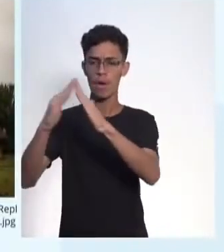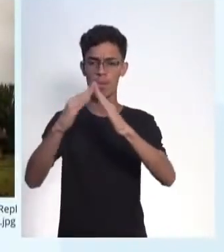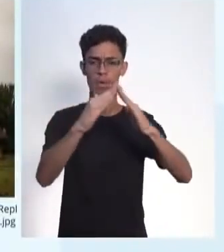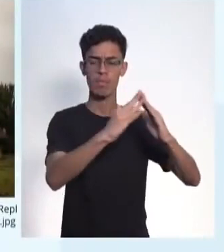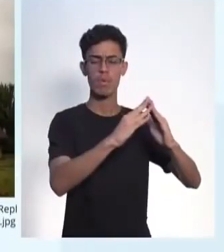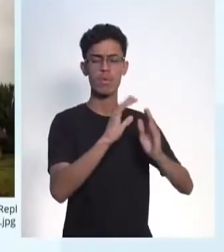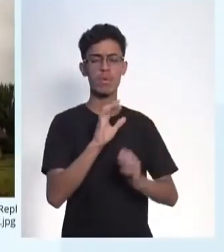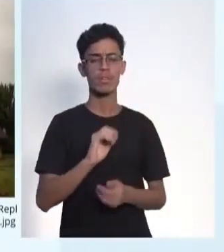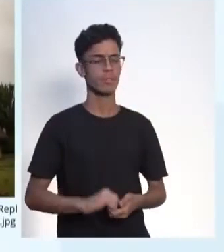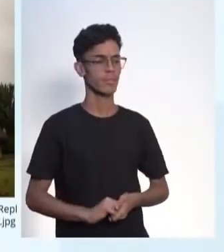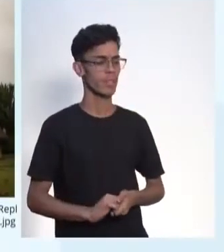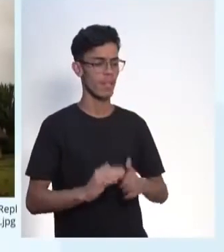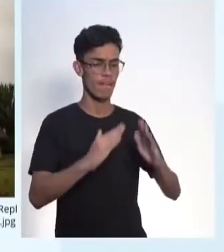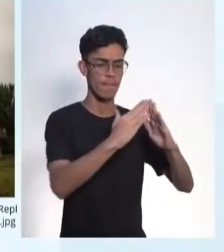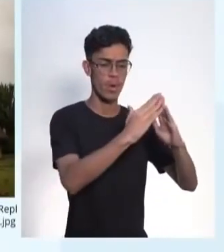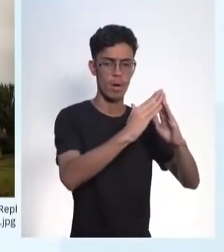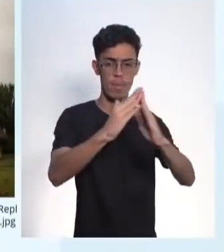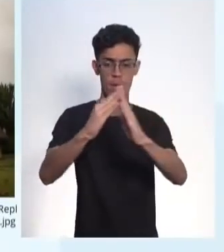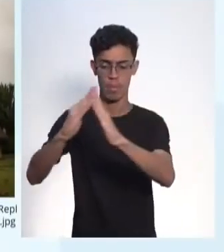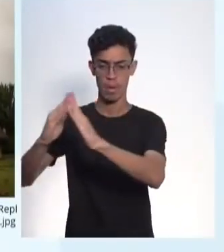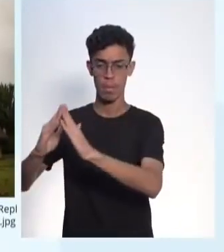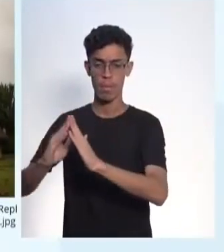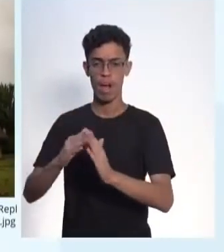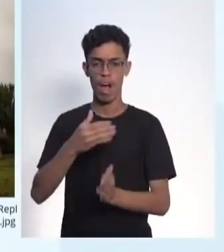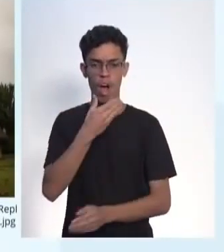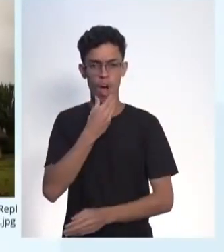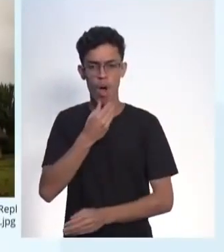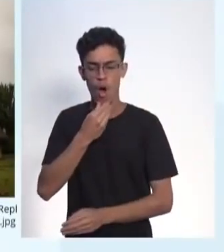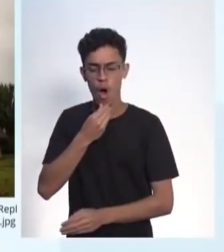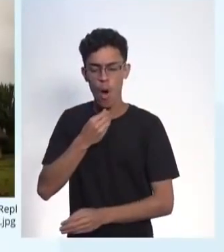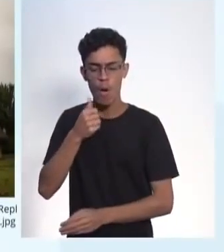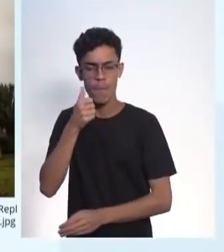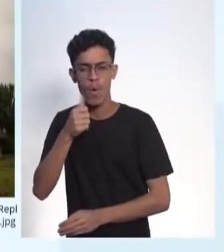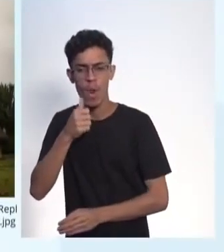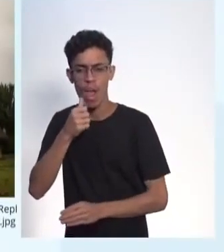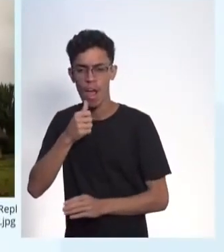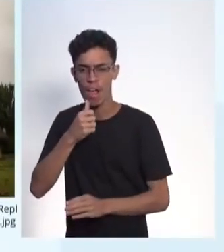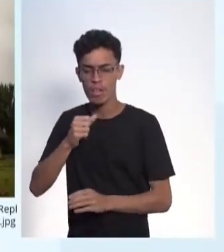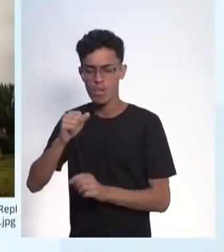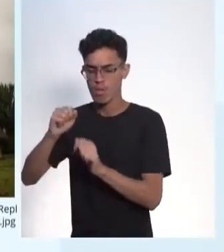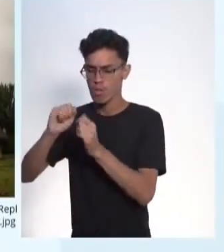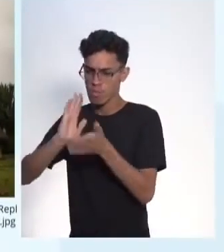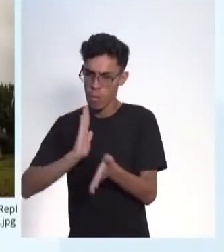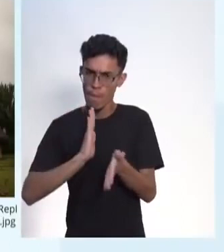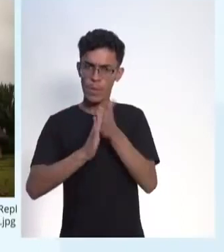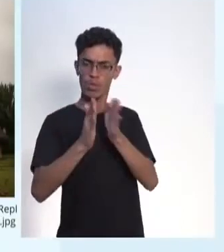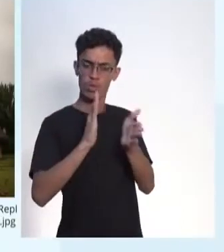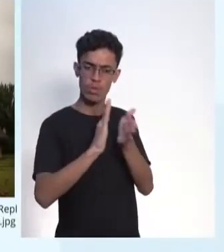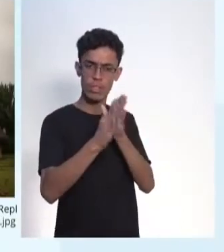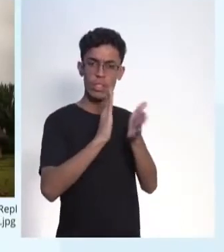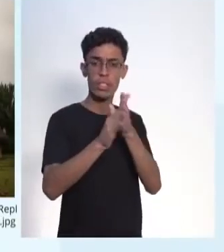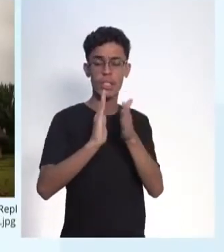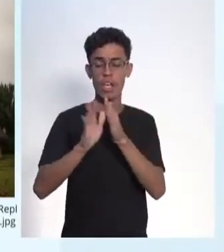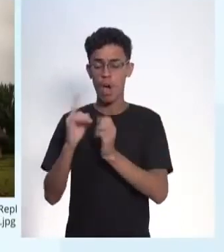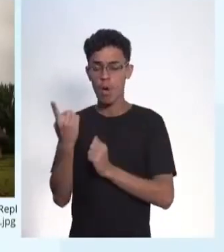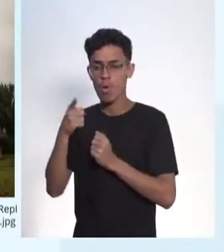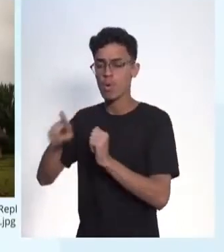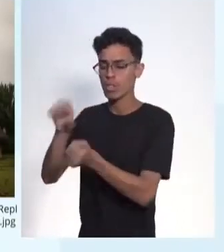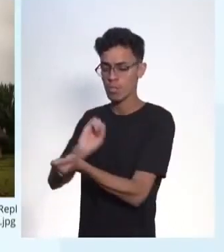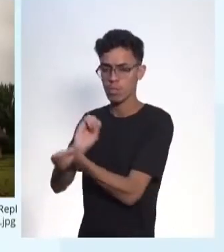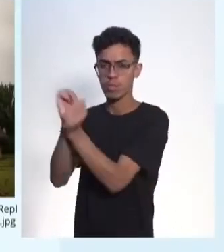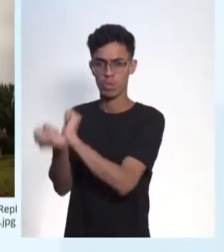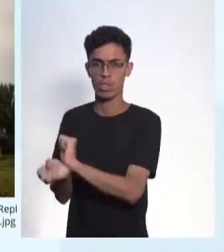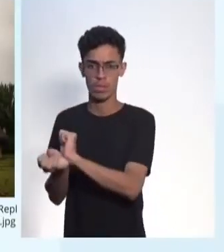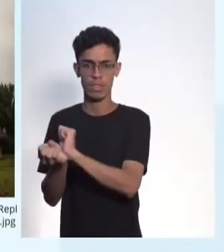eram comunidades de escravizados que fugiam da violência da escravidão e que abrigavam também